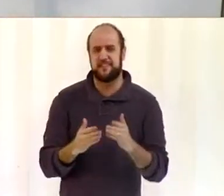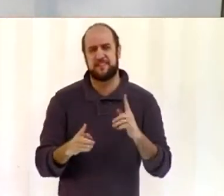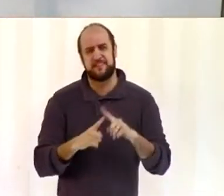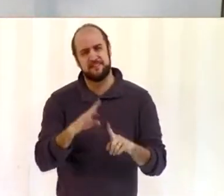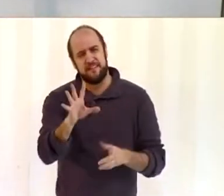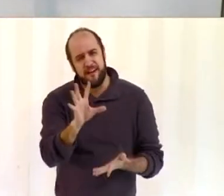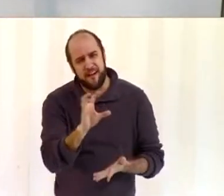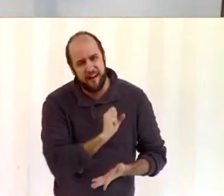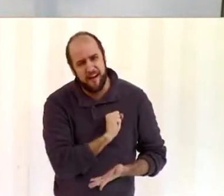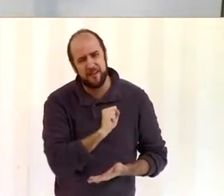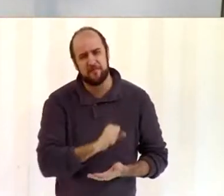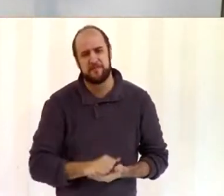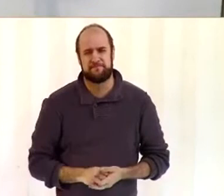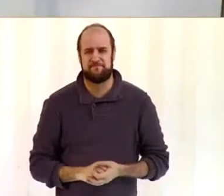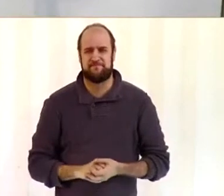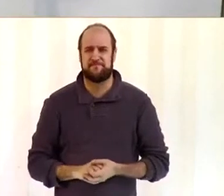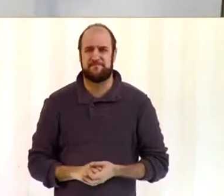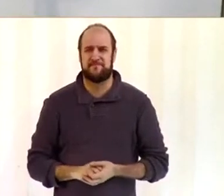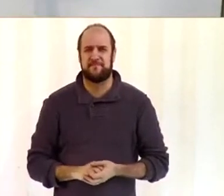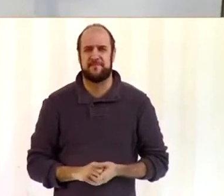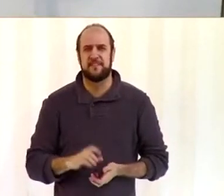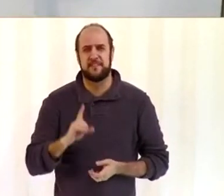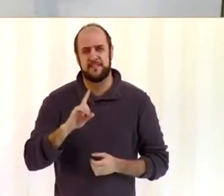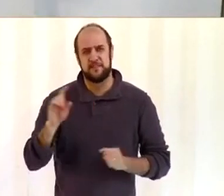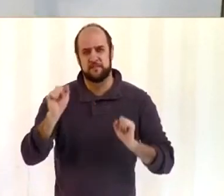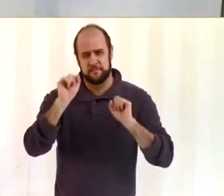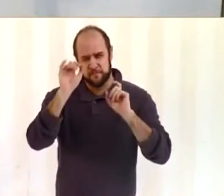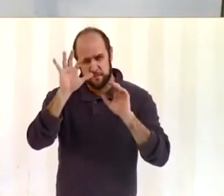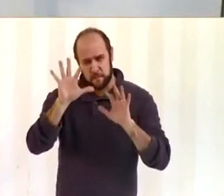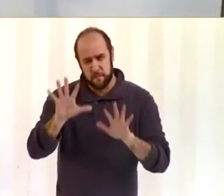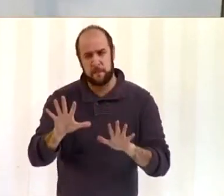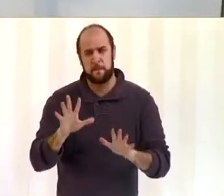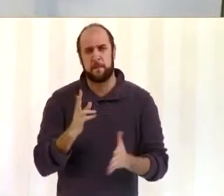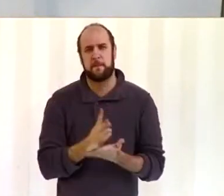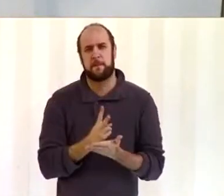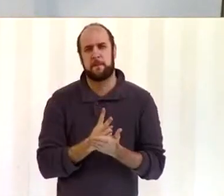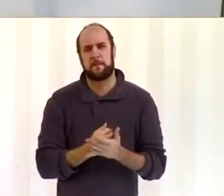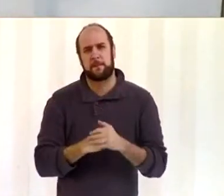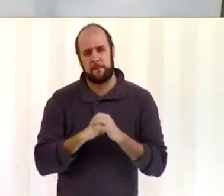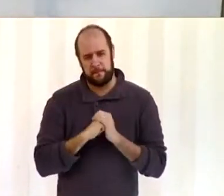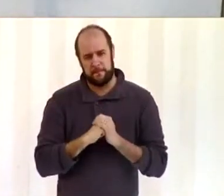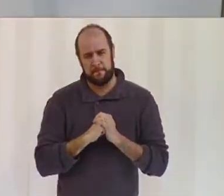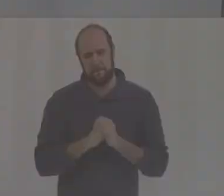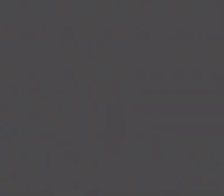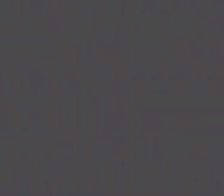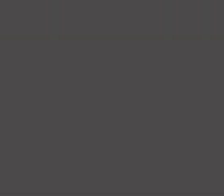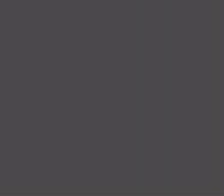igreja. Deus assim nos ajude, Deus assim nos abençoe. Amém.